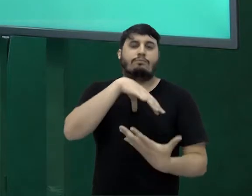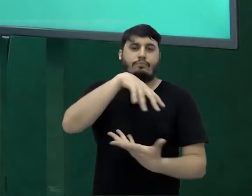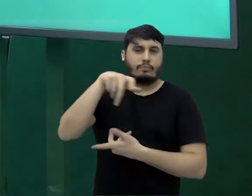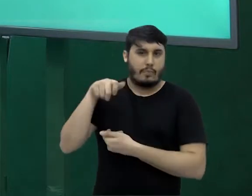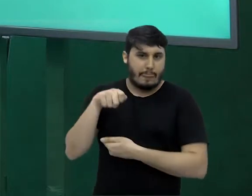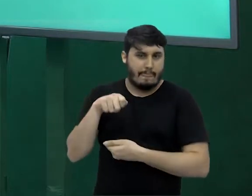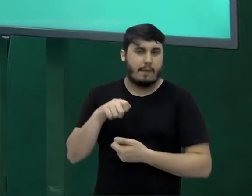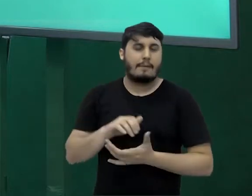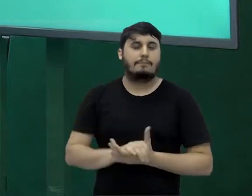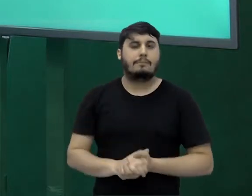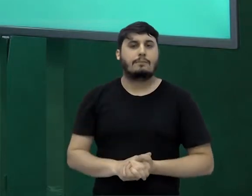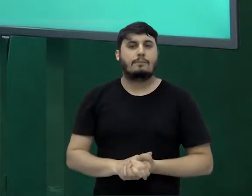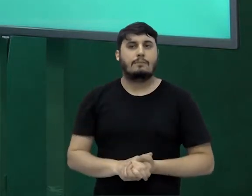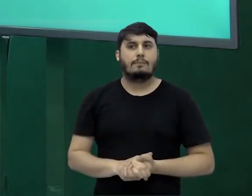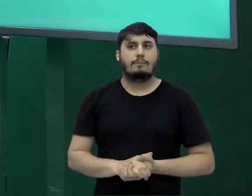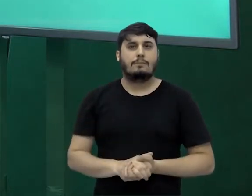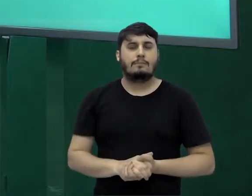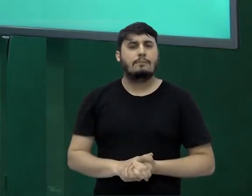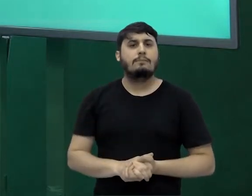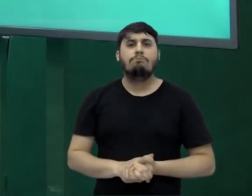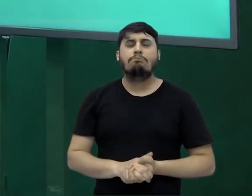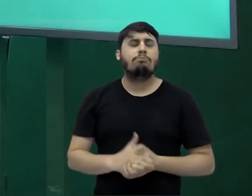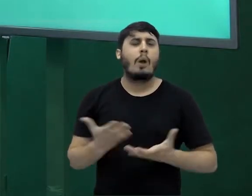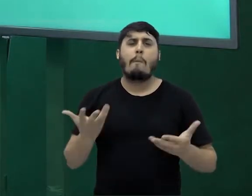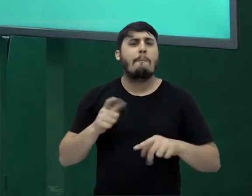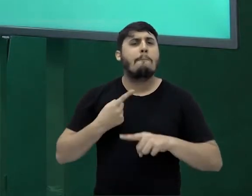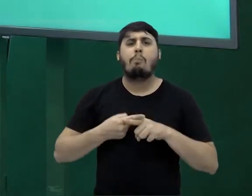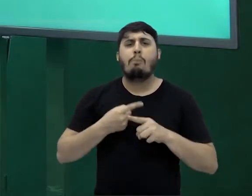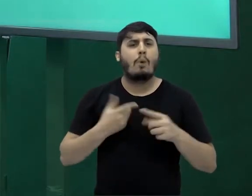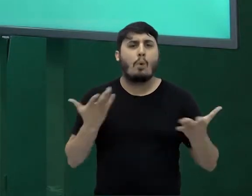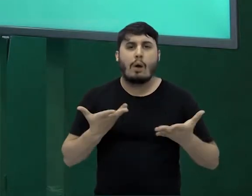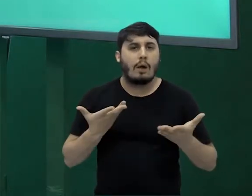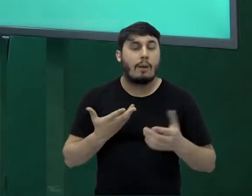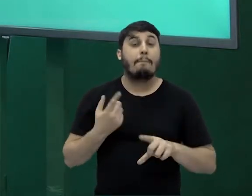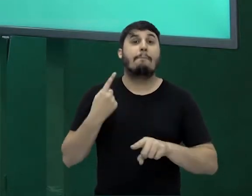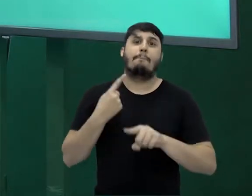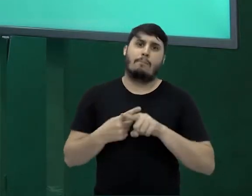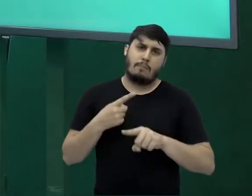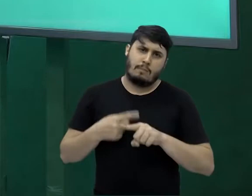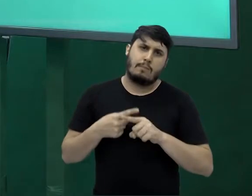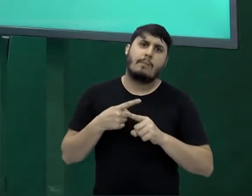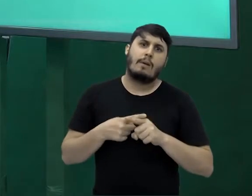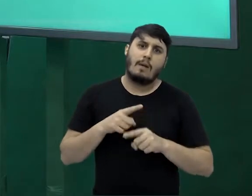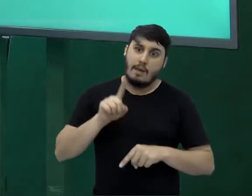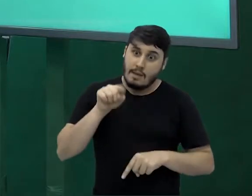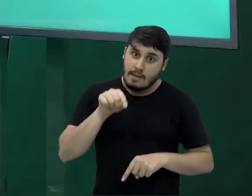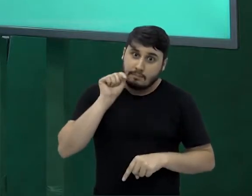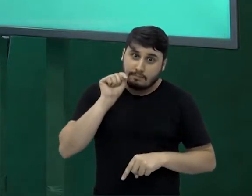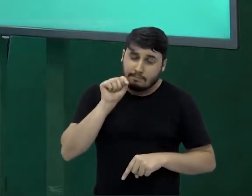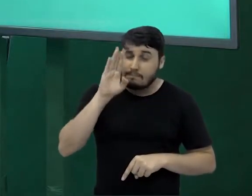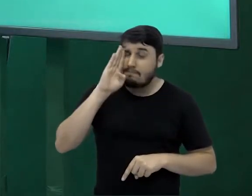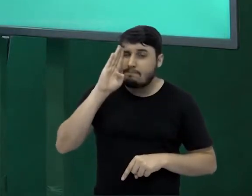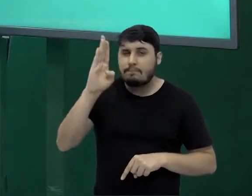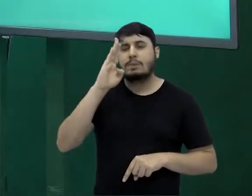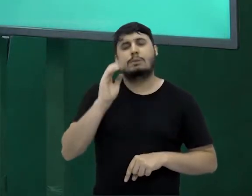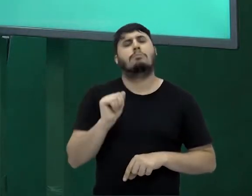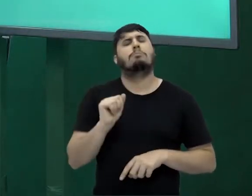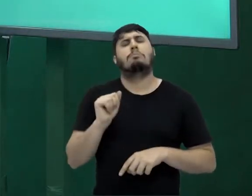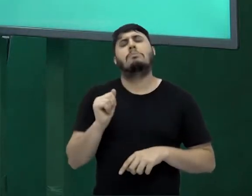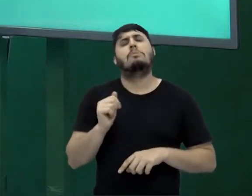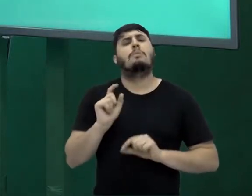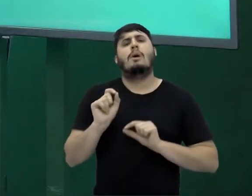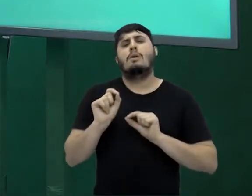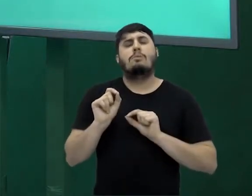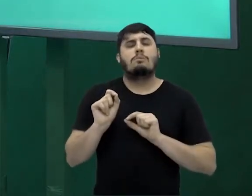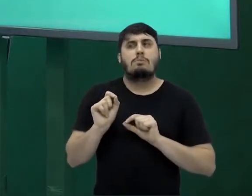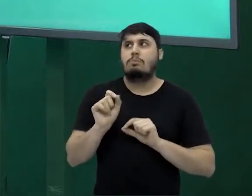E isso aqui foi muito provavelmente o ponto-chave, sabe? Sabe aquela coisa do pulo do